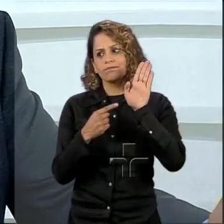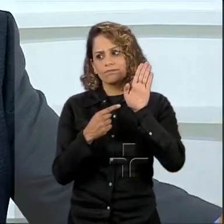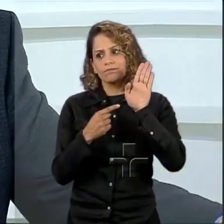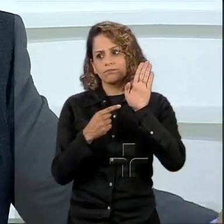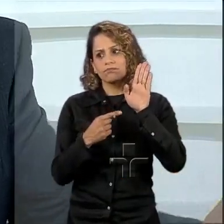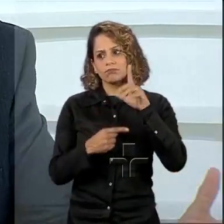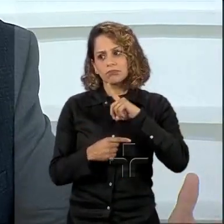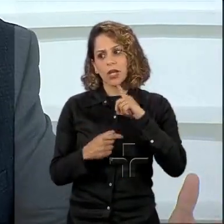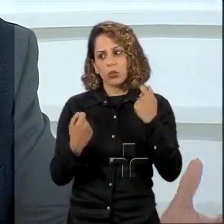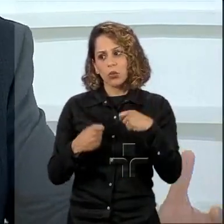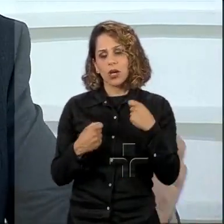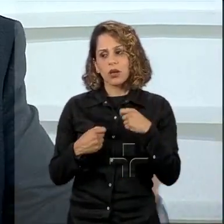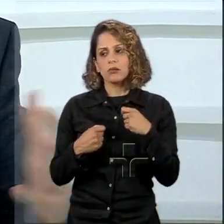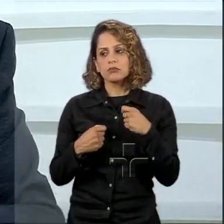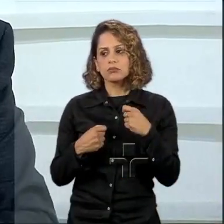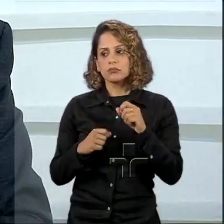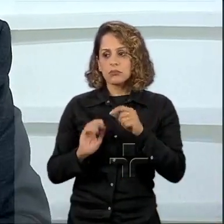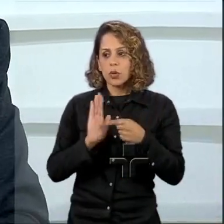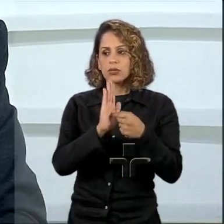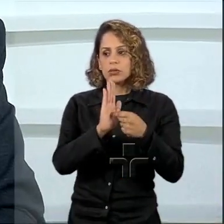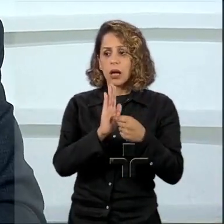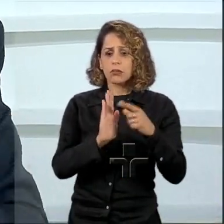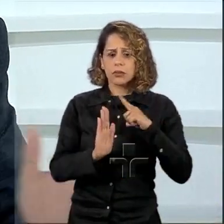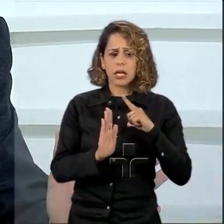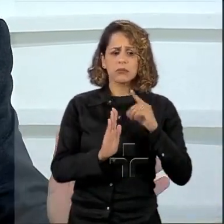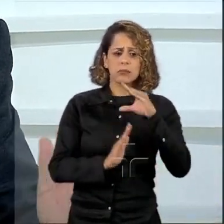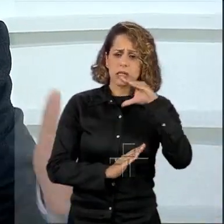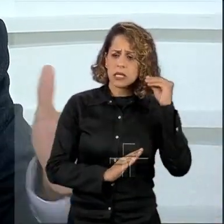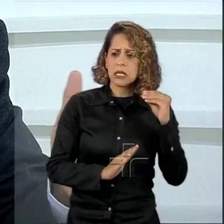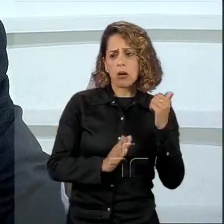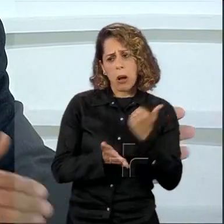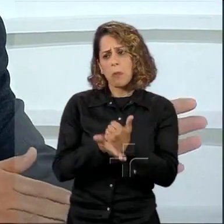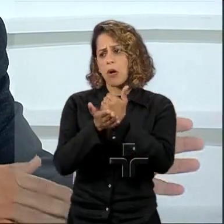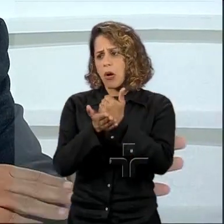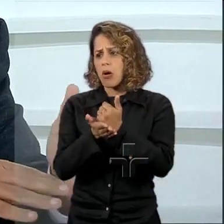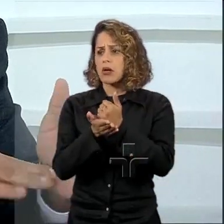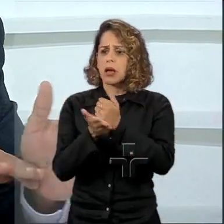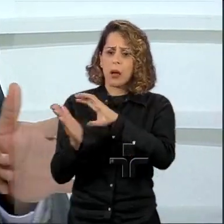suprapartidário que trará essas pessoas. Por exemplo, ter o apoio do Ciro é absolutamente normal. O Ciro